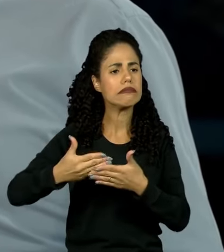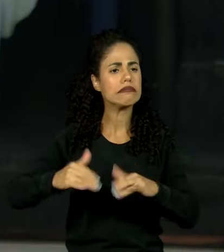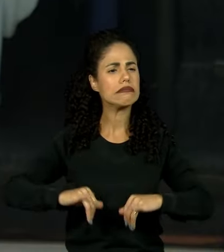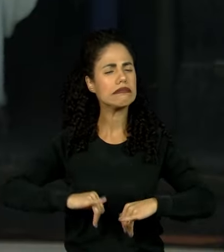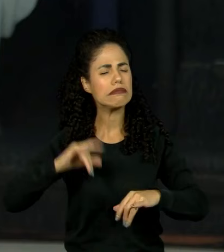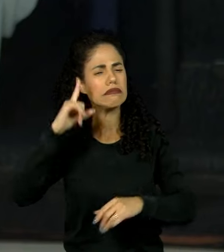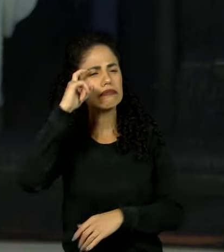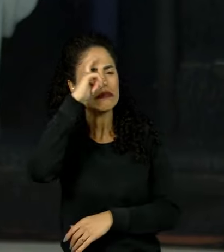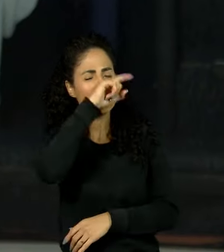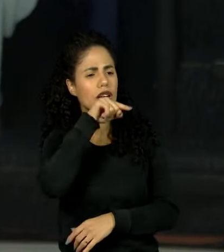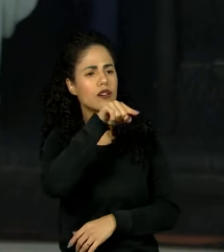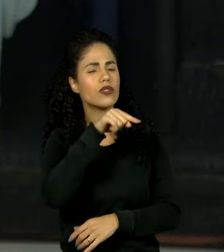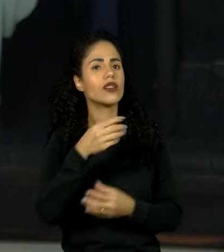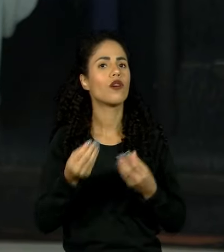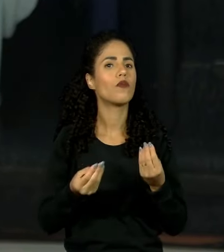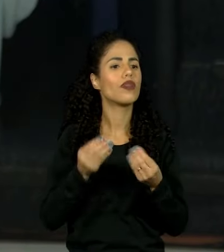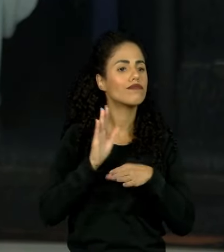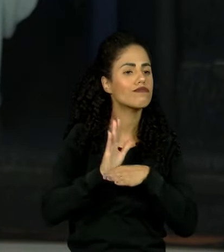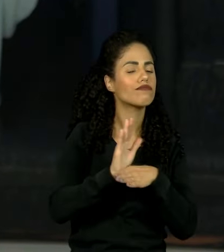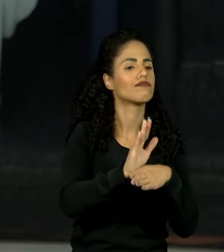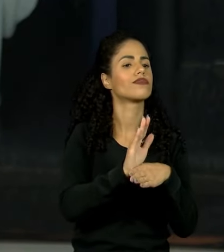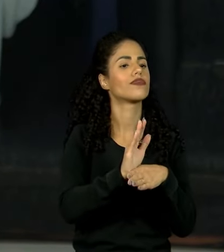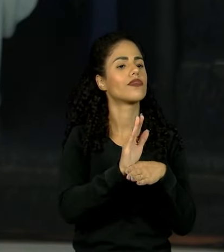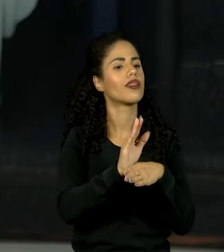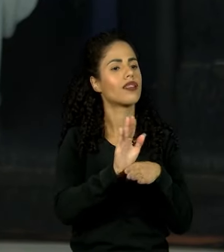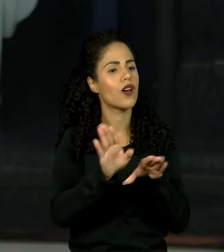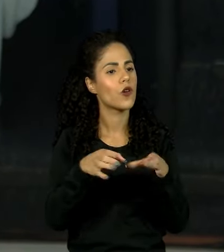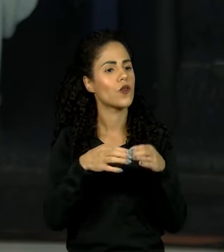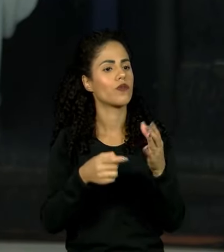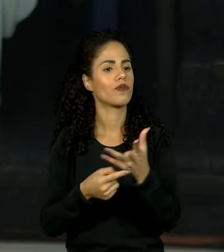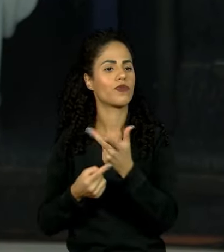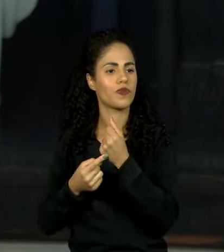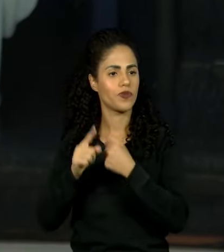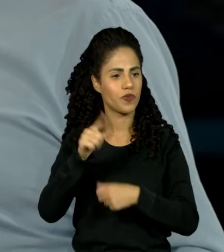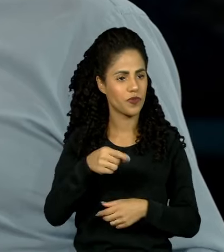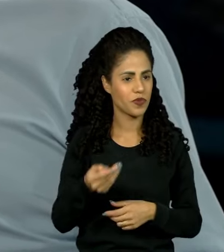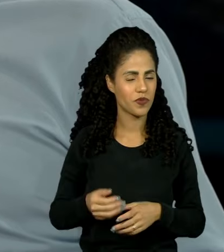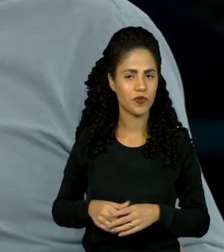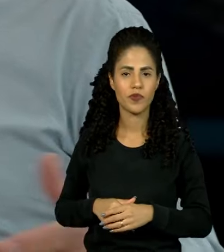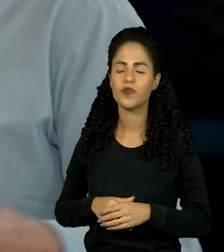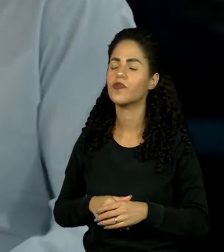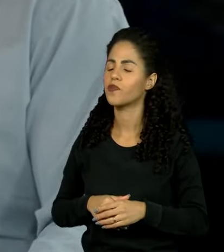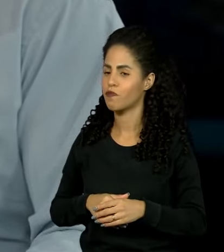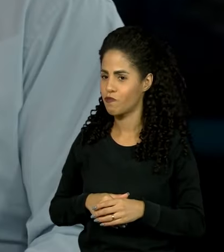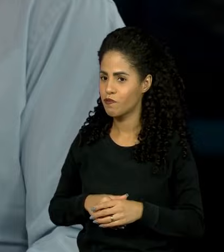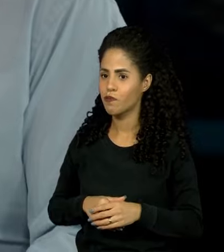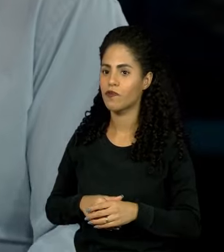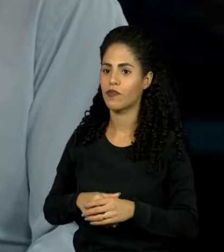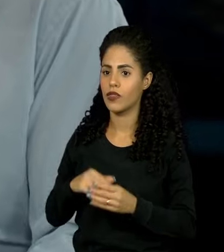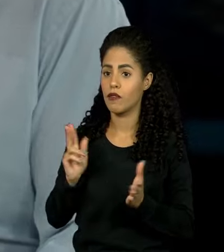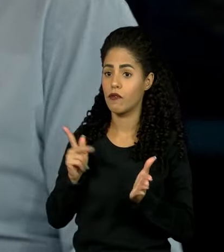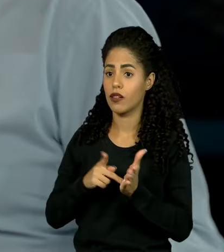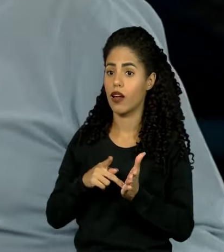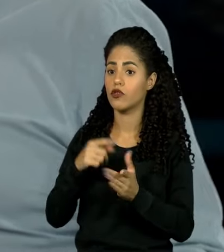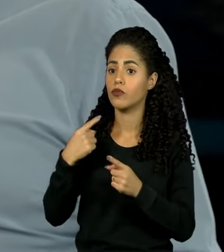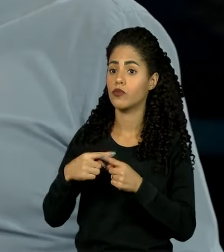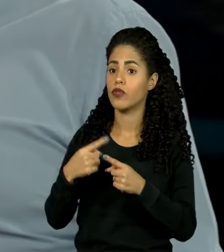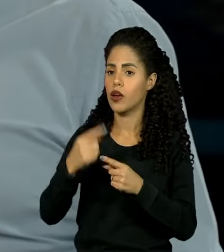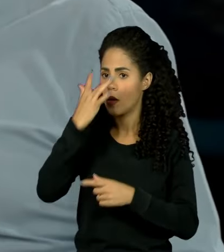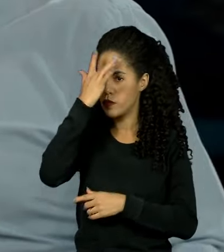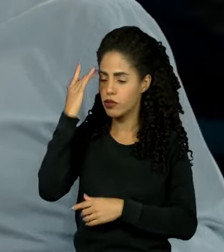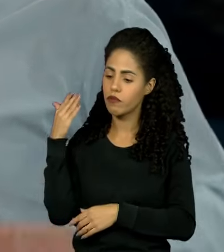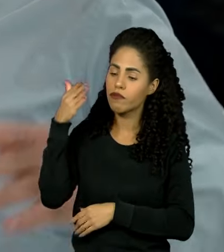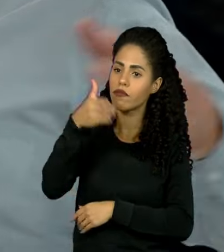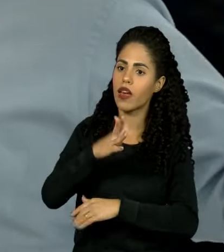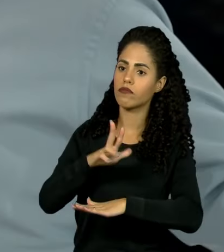verdade diminuiu um Pou a d de de umae quee arta né quando um artista vem e se apresenta aqui ele na